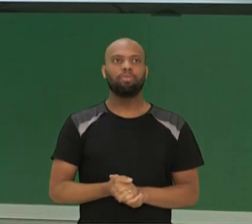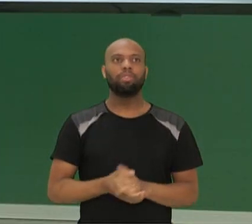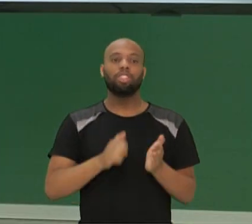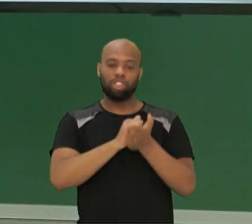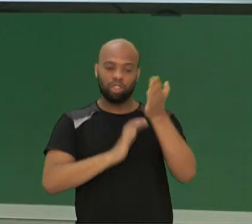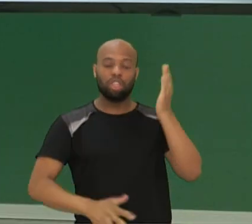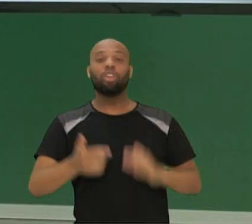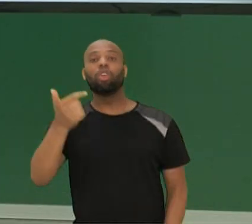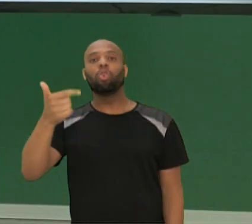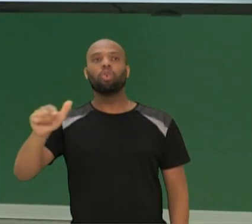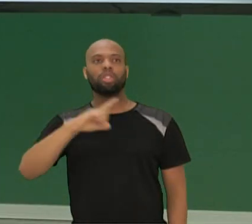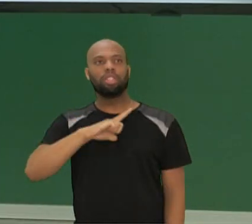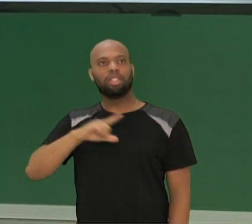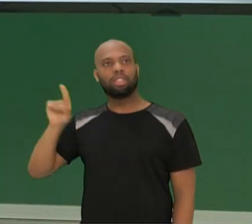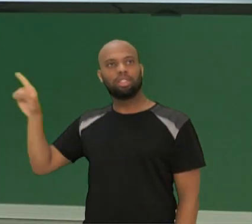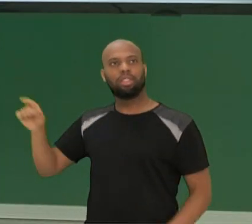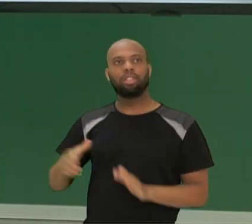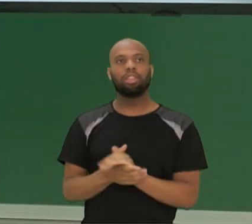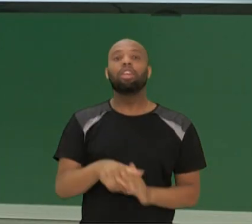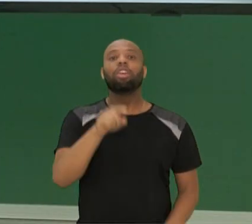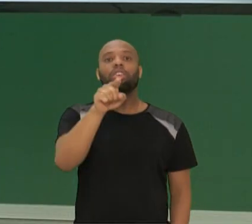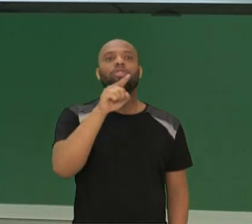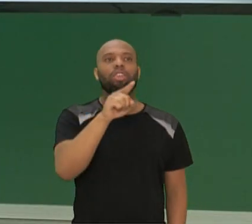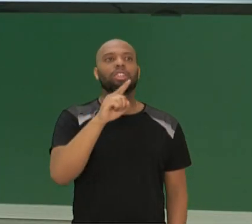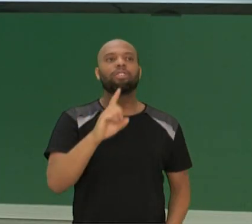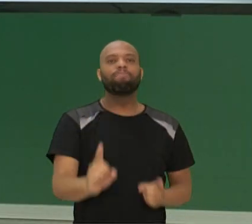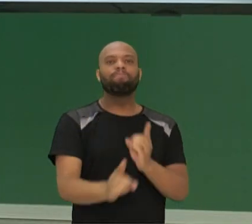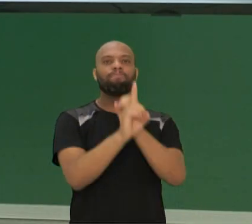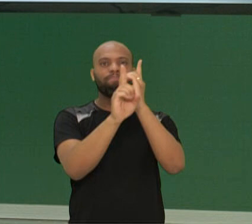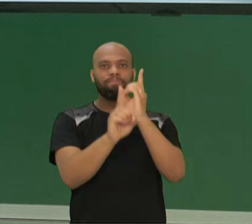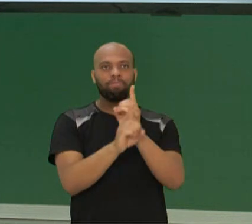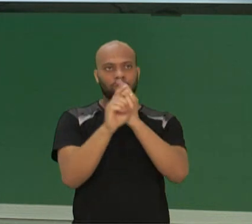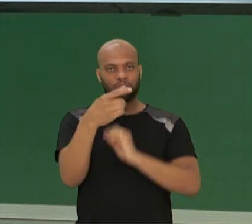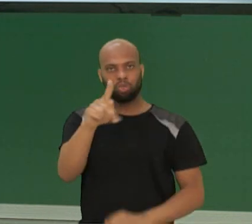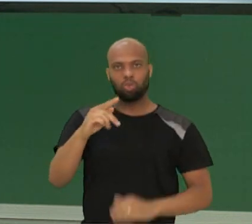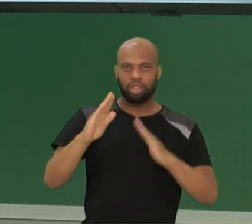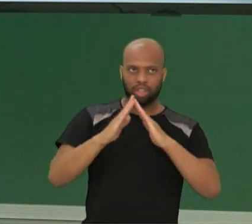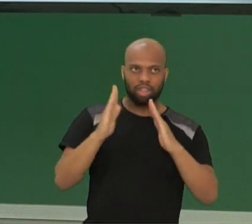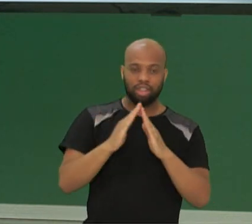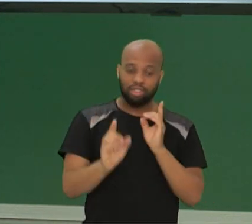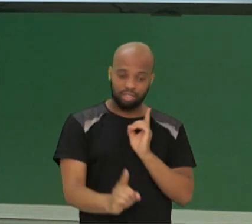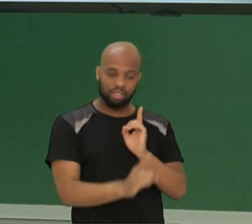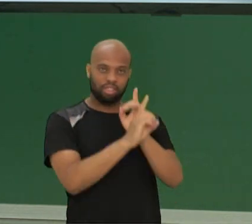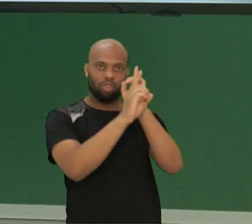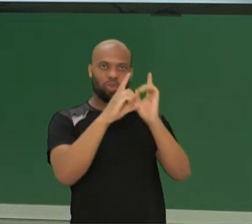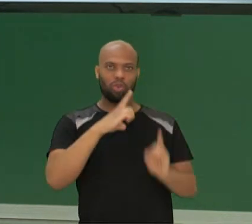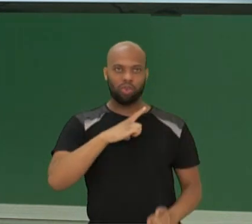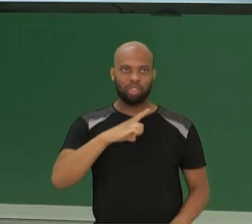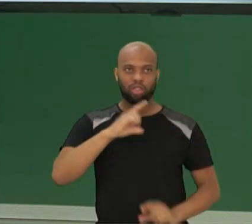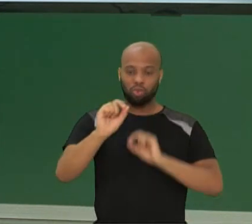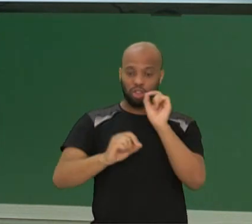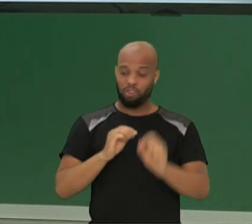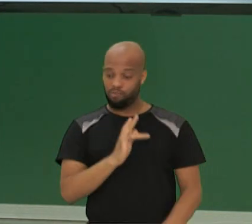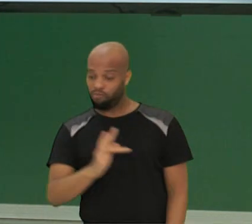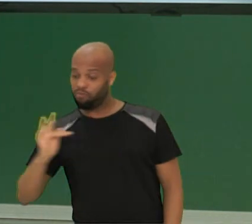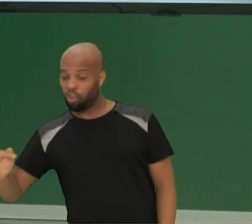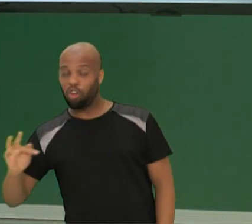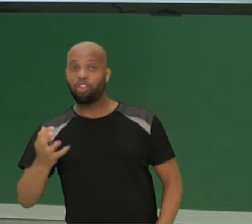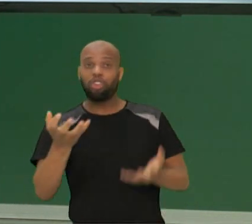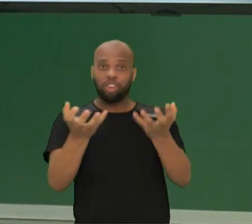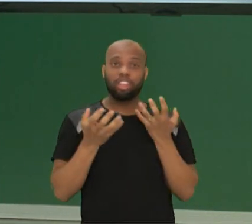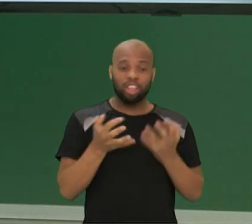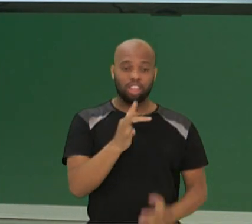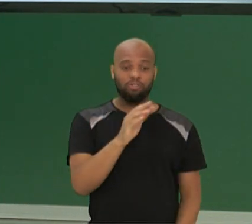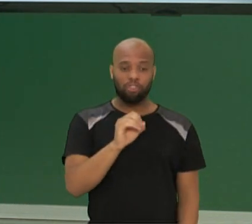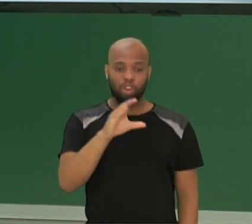tenho mais uma atividade para que vocês façam aí em casa. Determine as coordenadas dos focos. Então, o que está